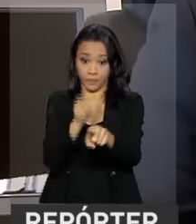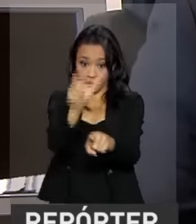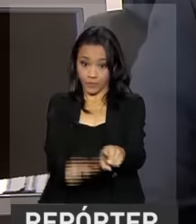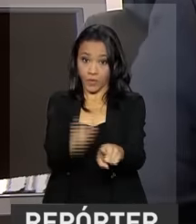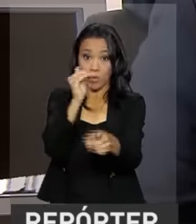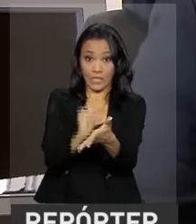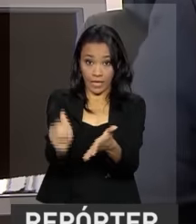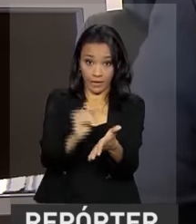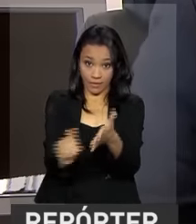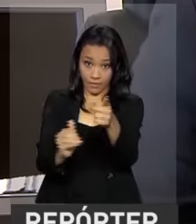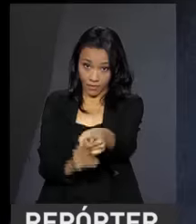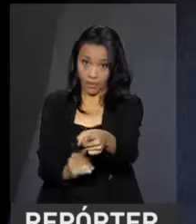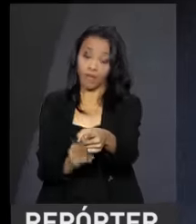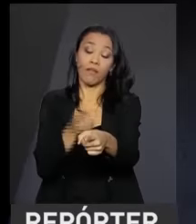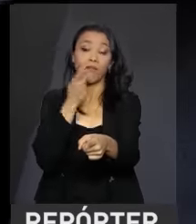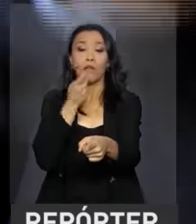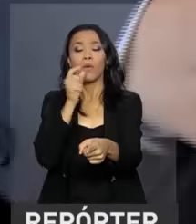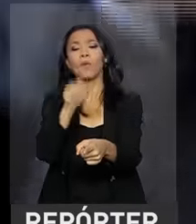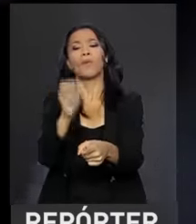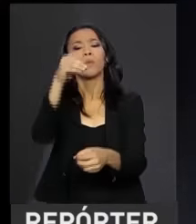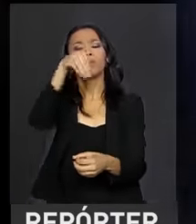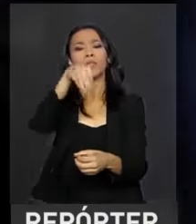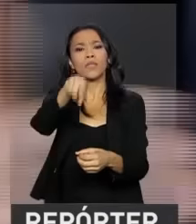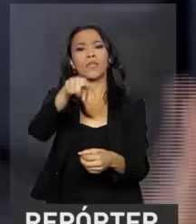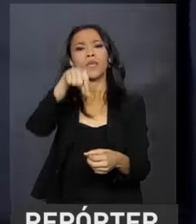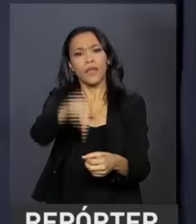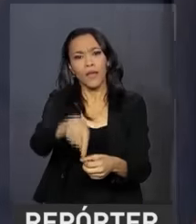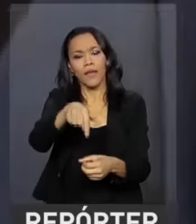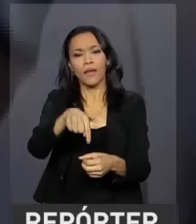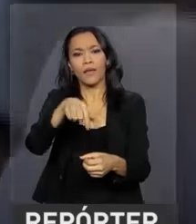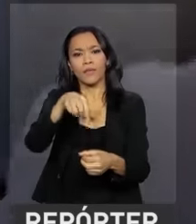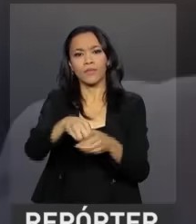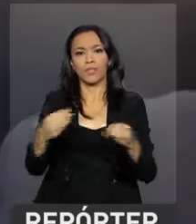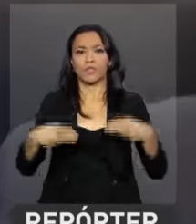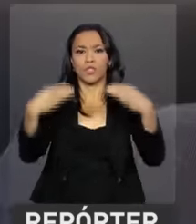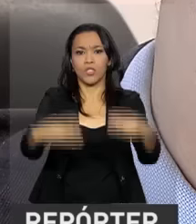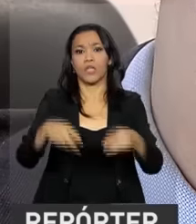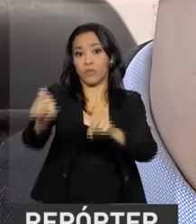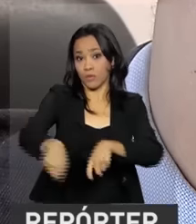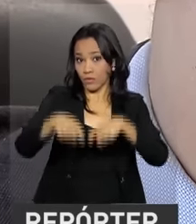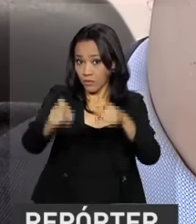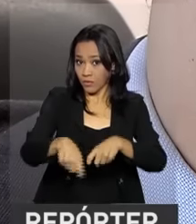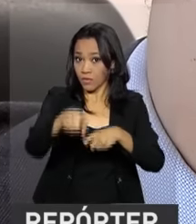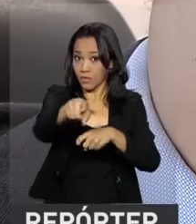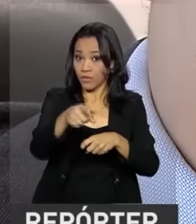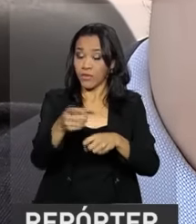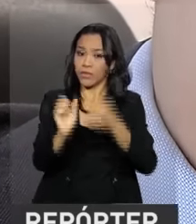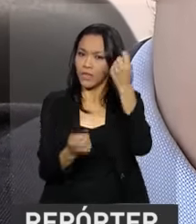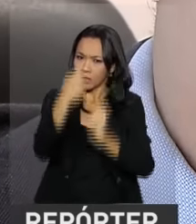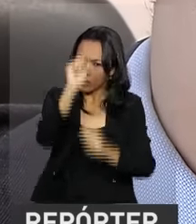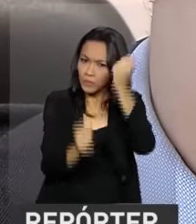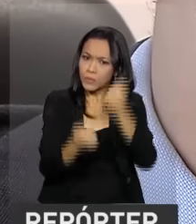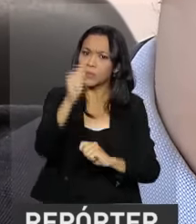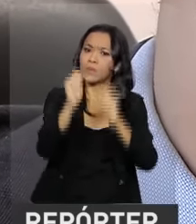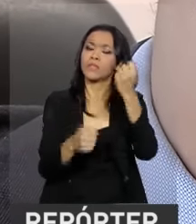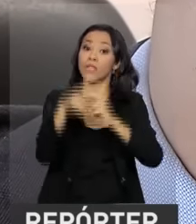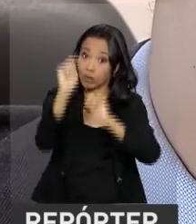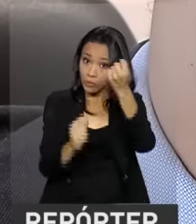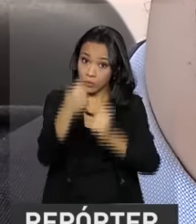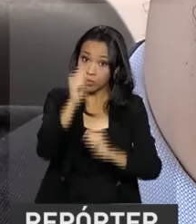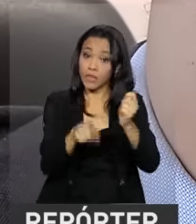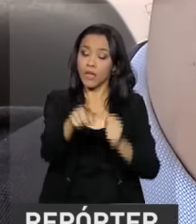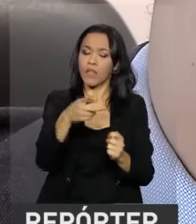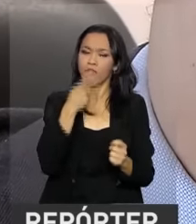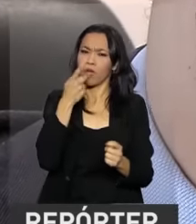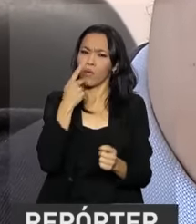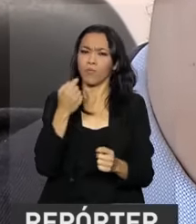de Competitividade Industrial do Ministério do Desenvolvimento, Indústria e Comércio Exterior ressaltou a retomada da confiança na